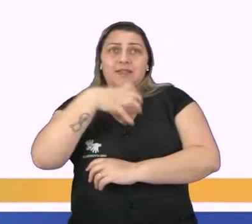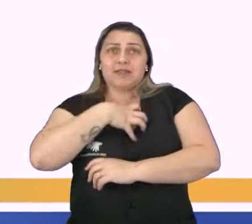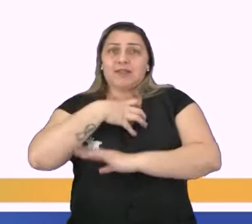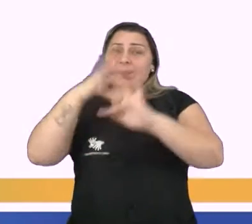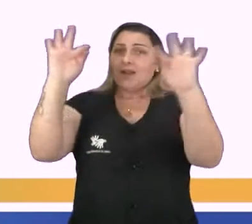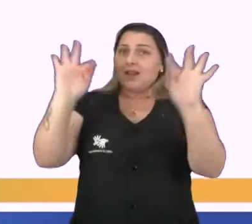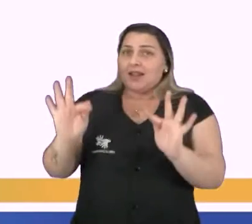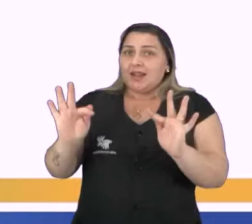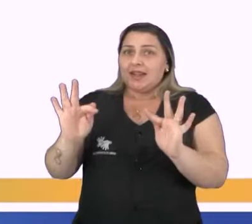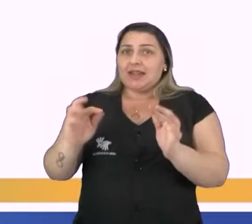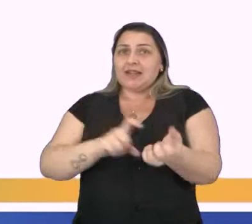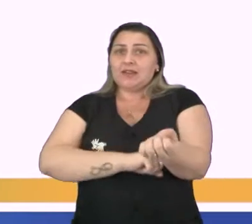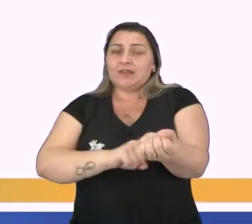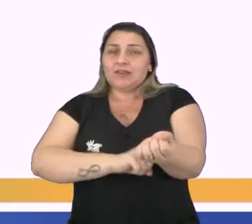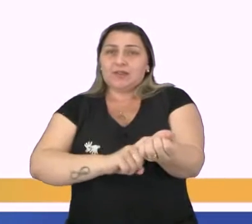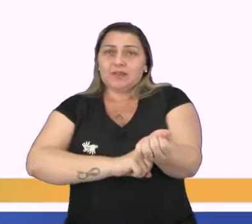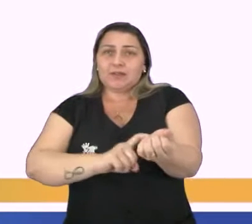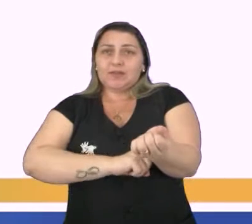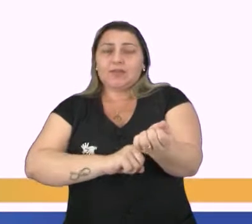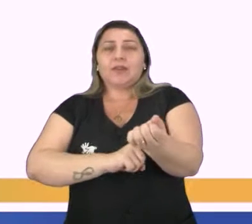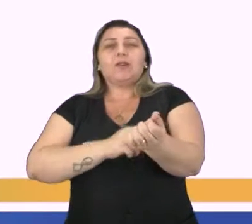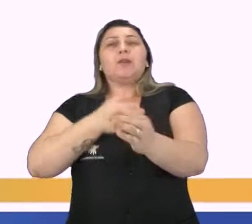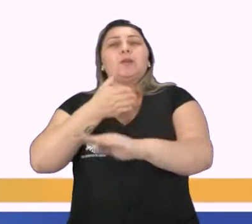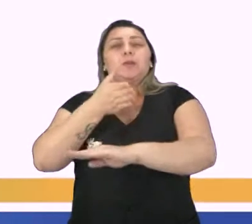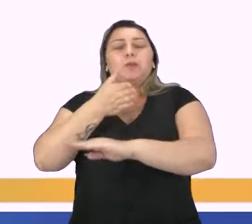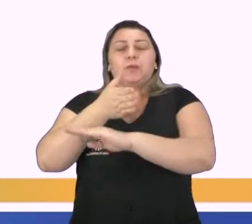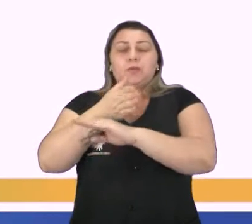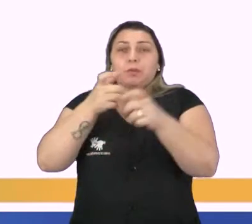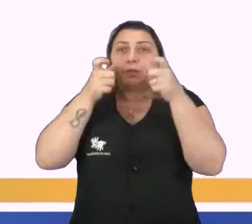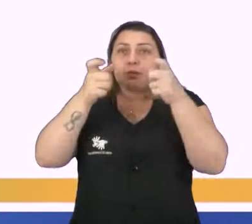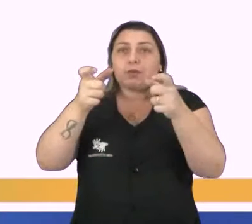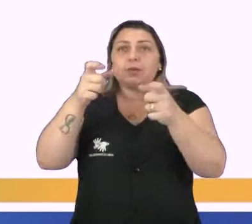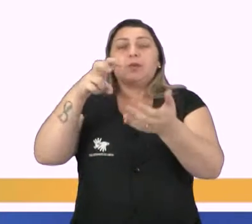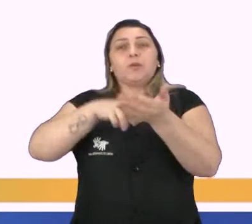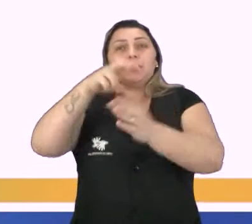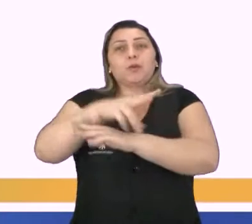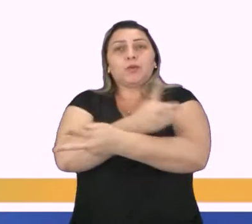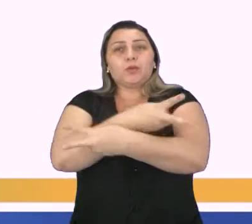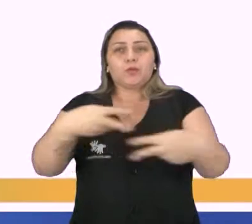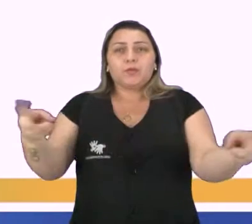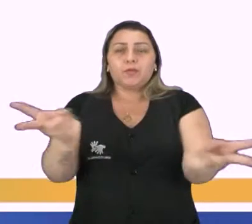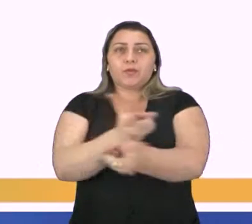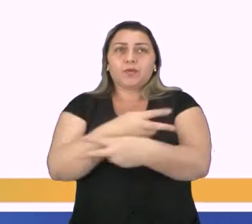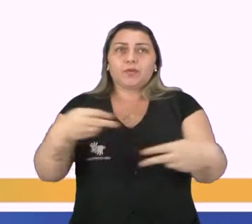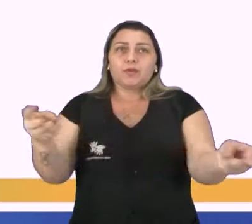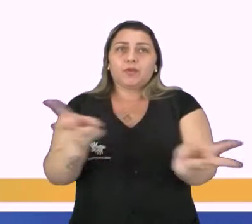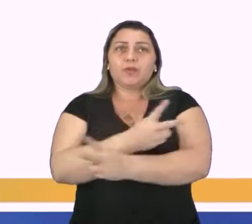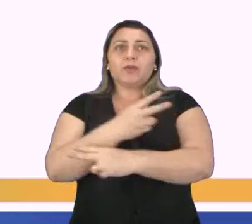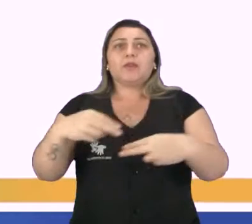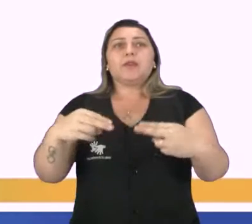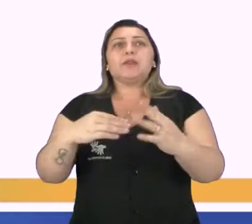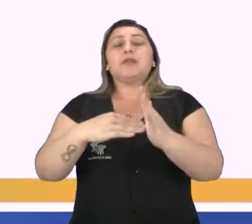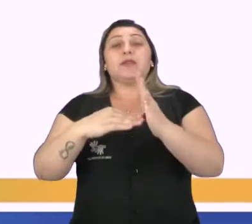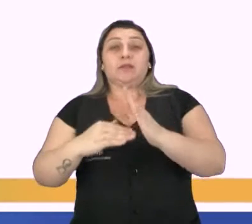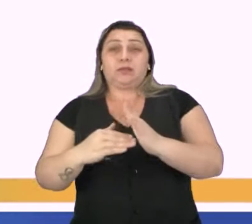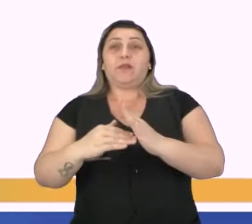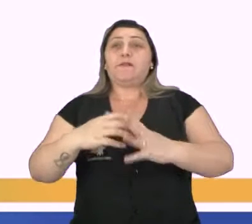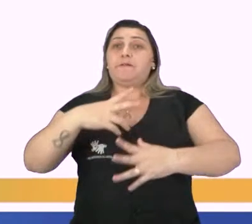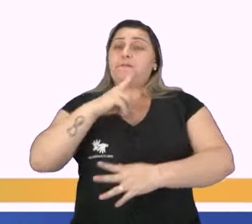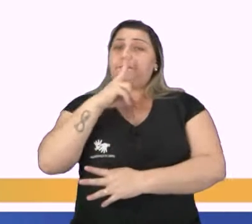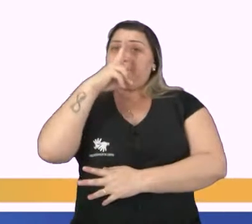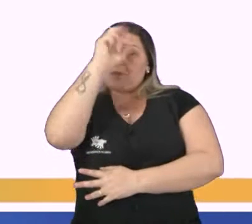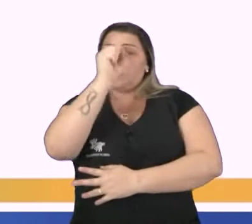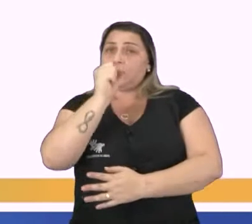nem tormento. Atravesso noites e dias, no vento. Se desmorono ou se edifico,